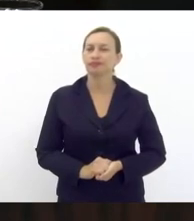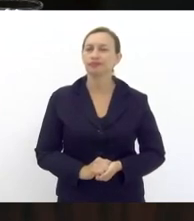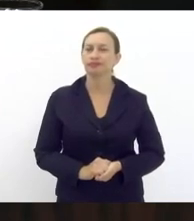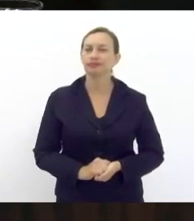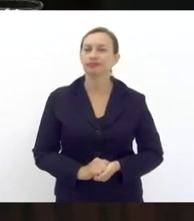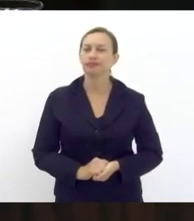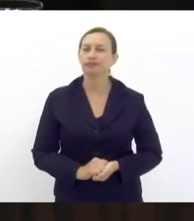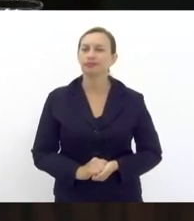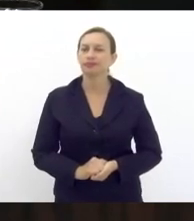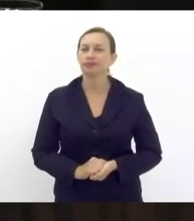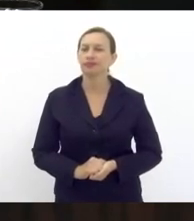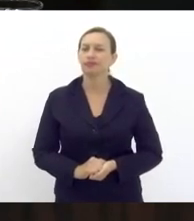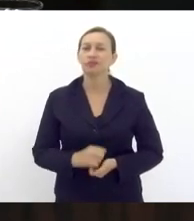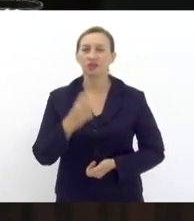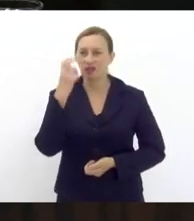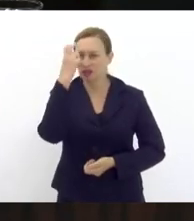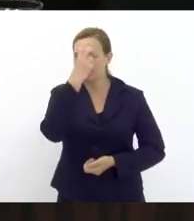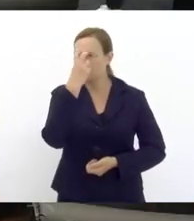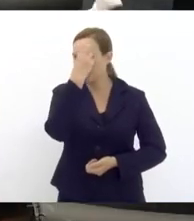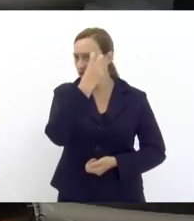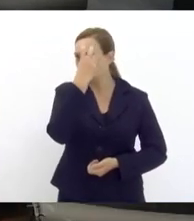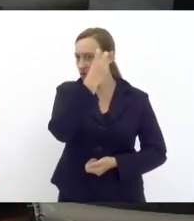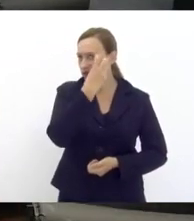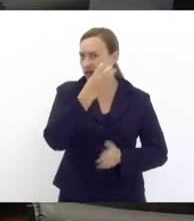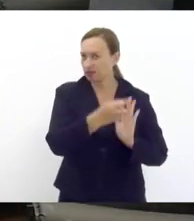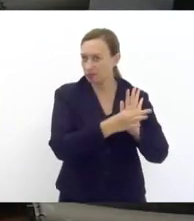nossa nobre Verônica Lima.